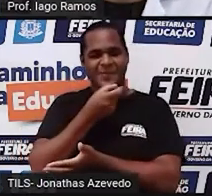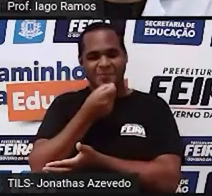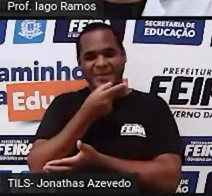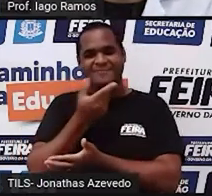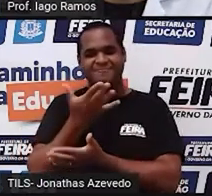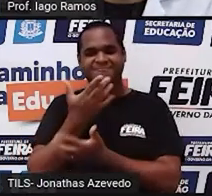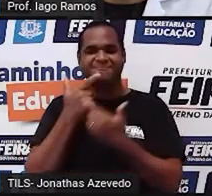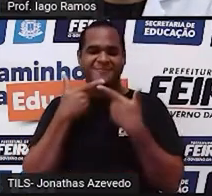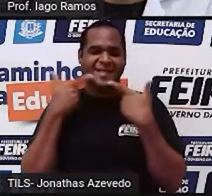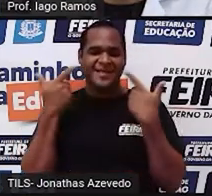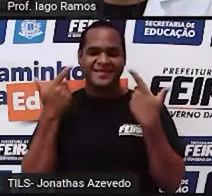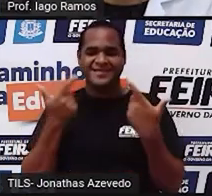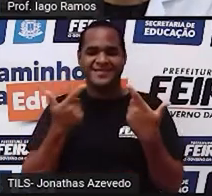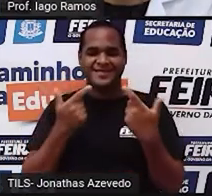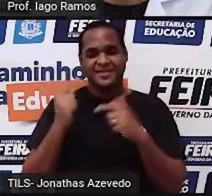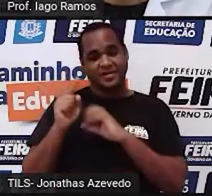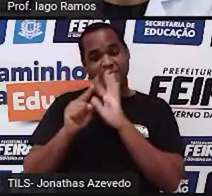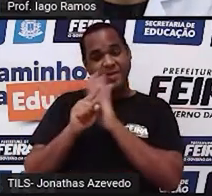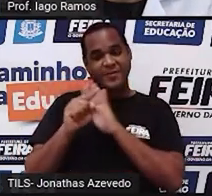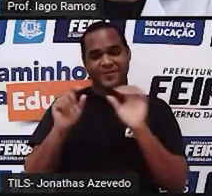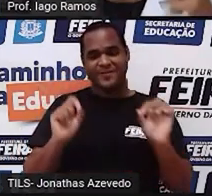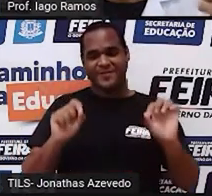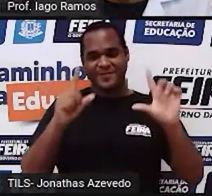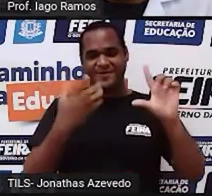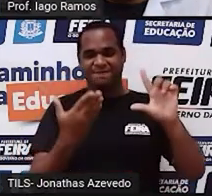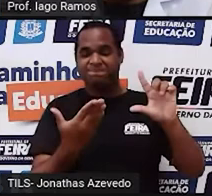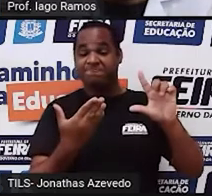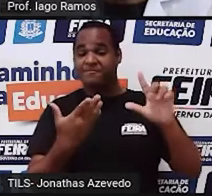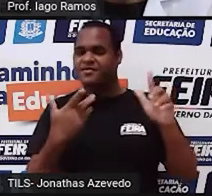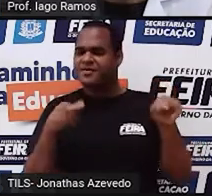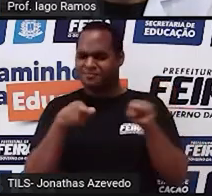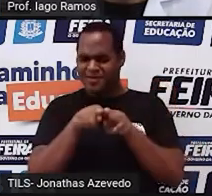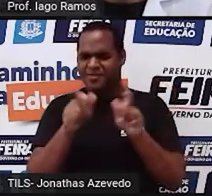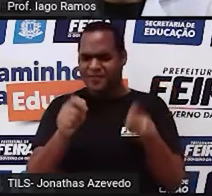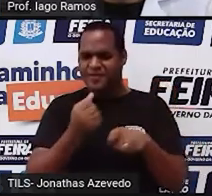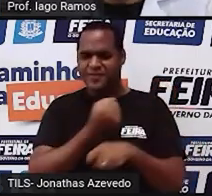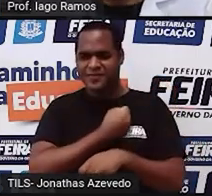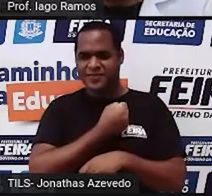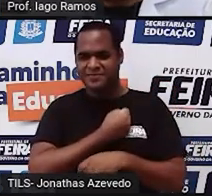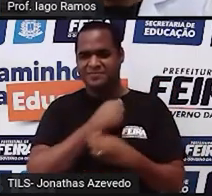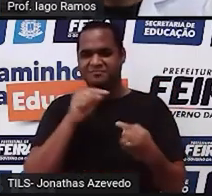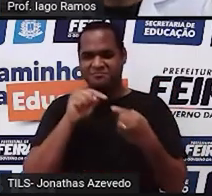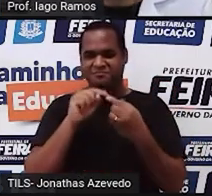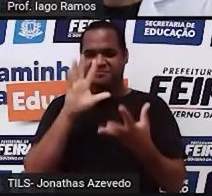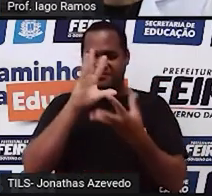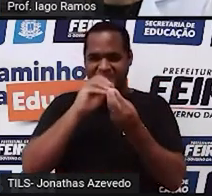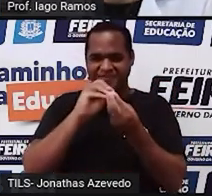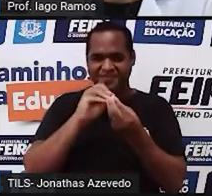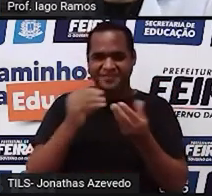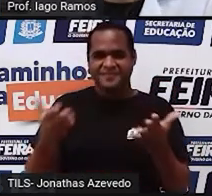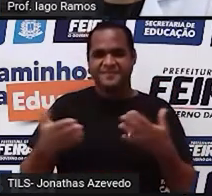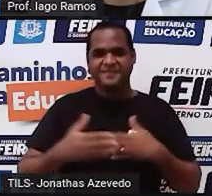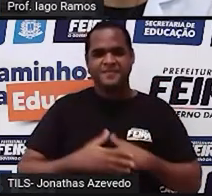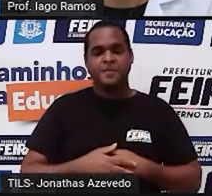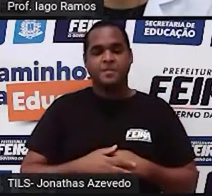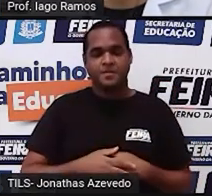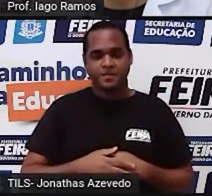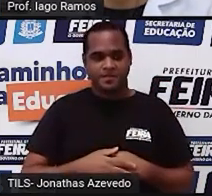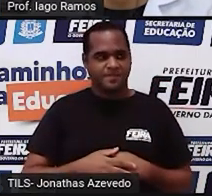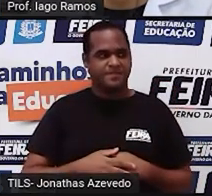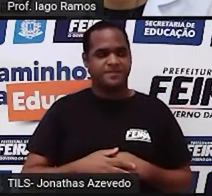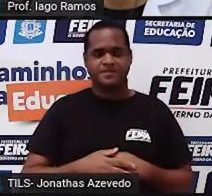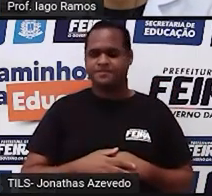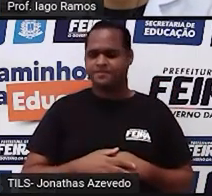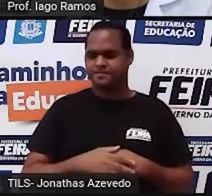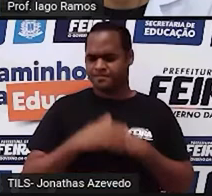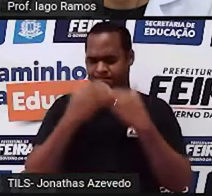é dessa perguntinha que vai ficar aí na tela e tem a ver com o número olha só E se eu te der